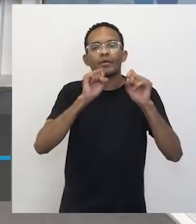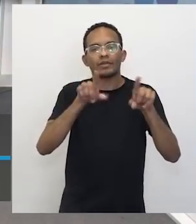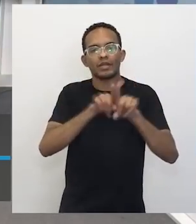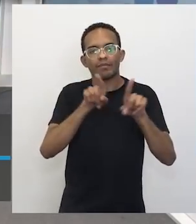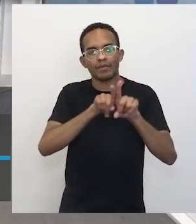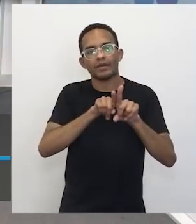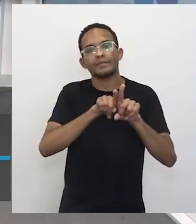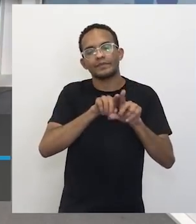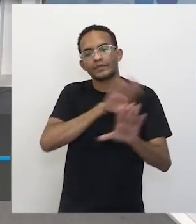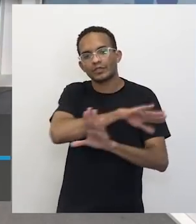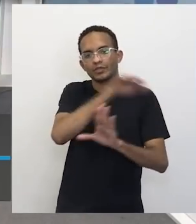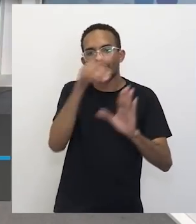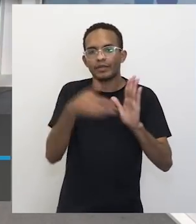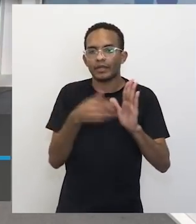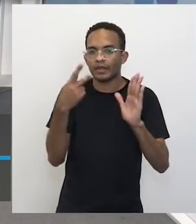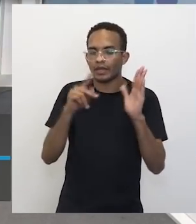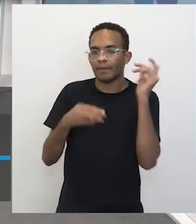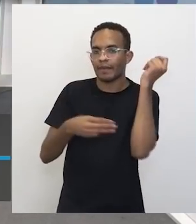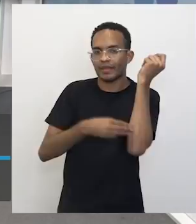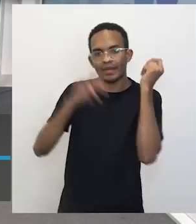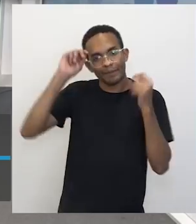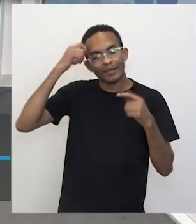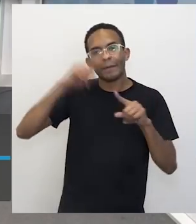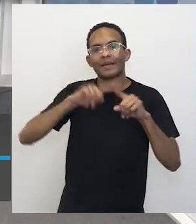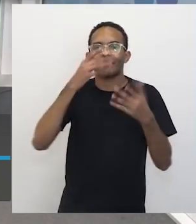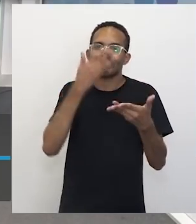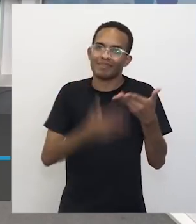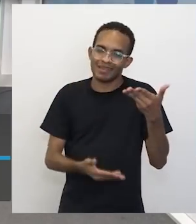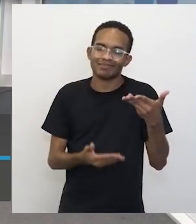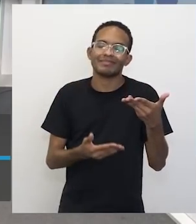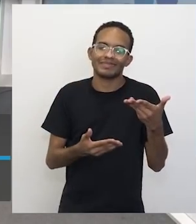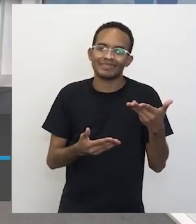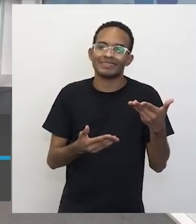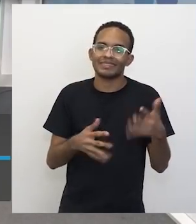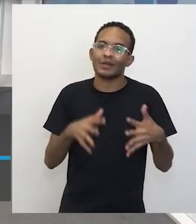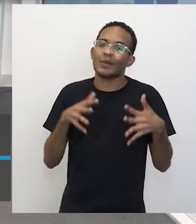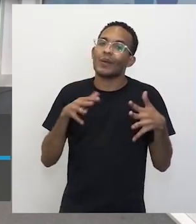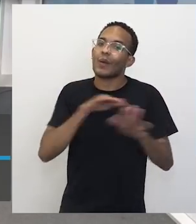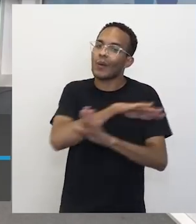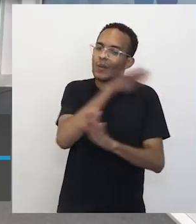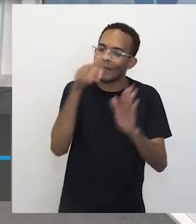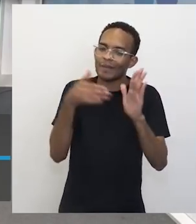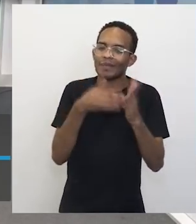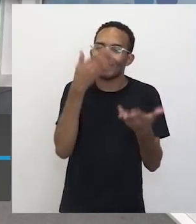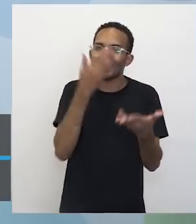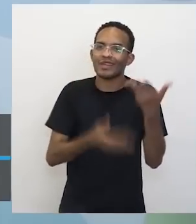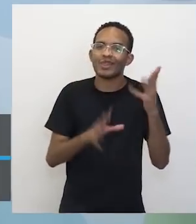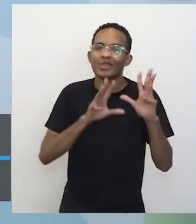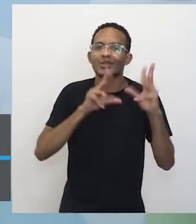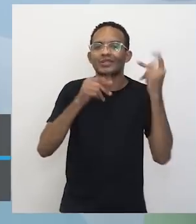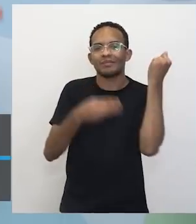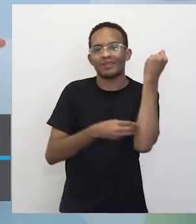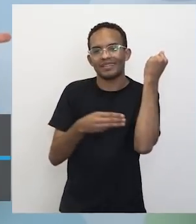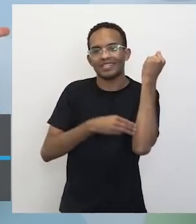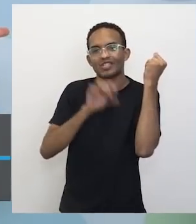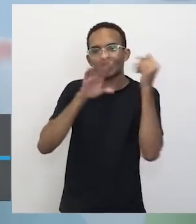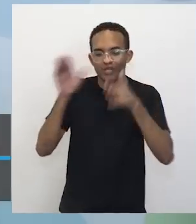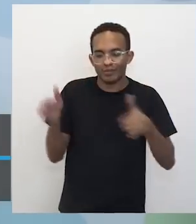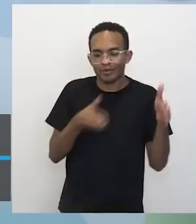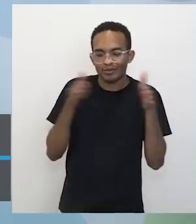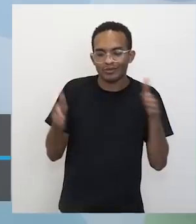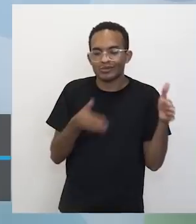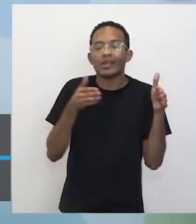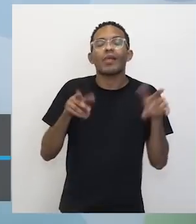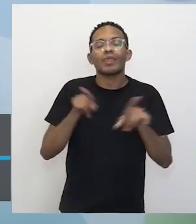queima completa ou incompleta. Do carvão, mas a gente vai perder o carvão, né? Aí vai ser completo, vai acabar com toda a madeira. Então, né? na produção do carvão, a gente tem a